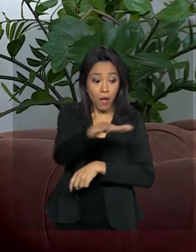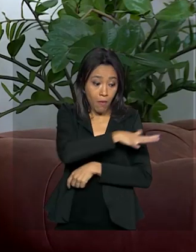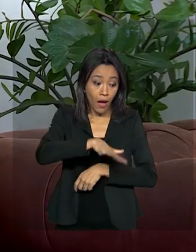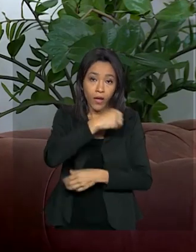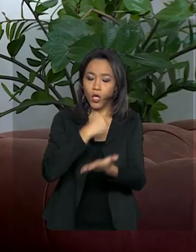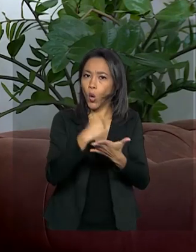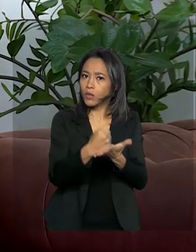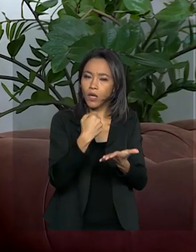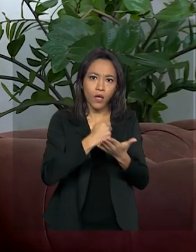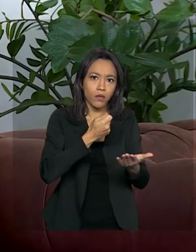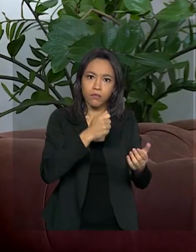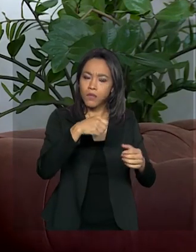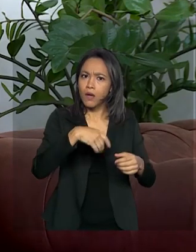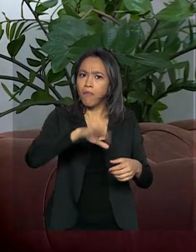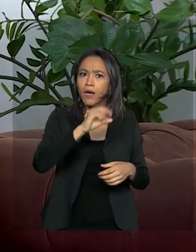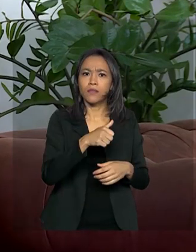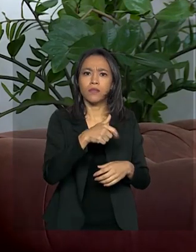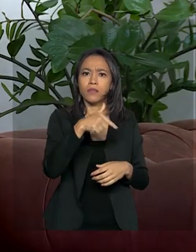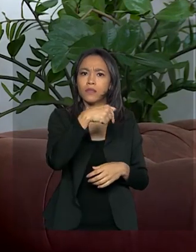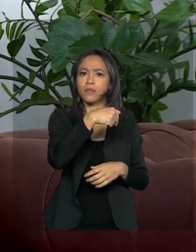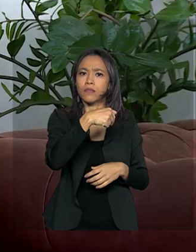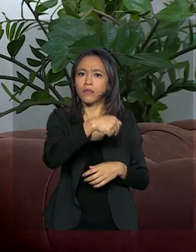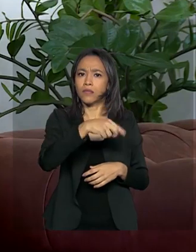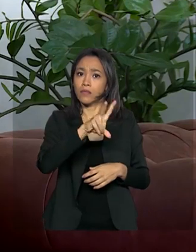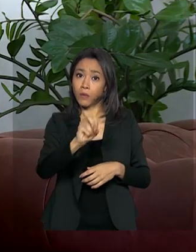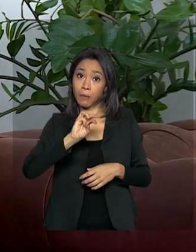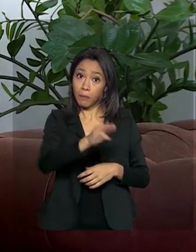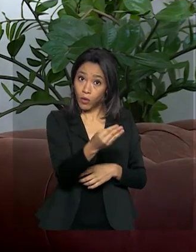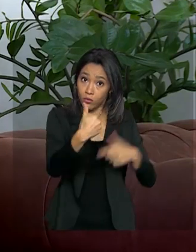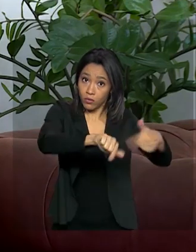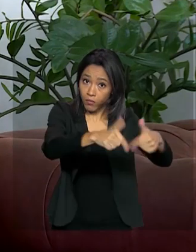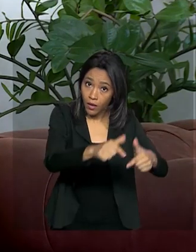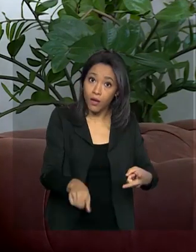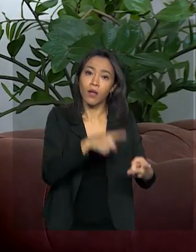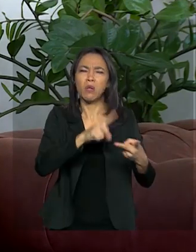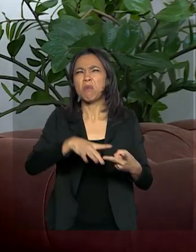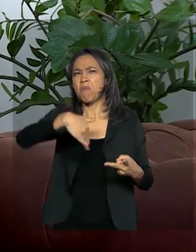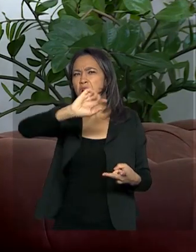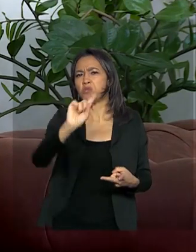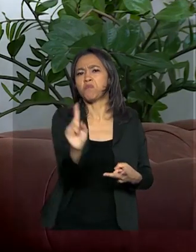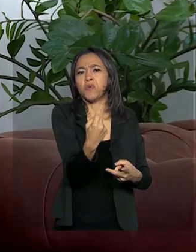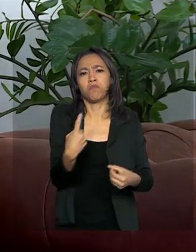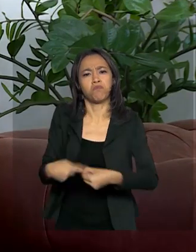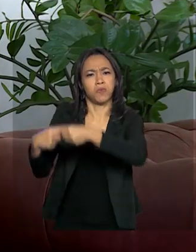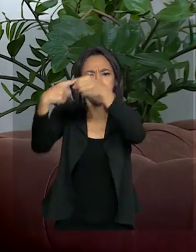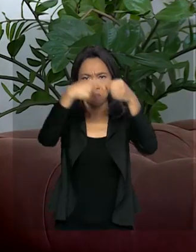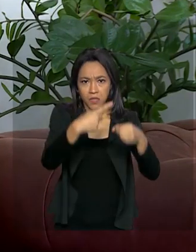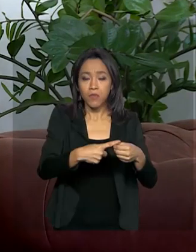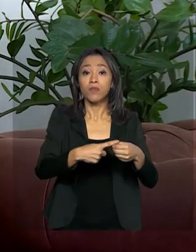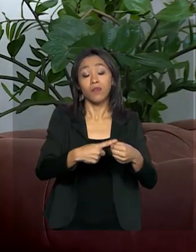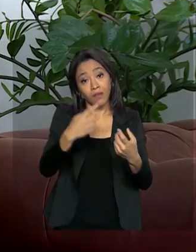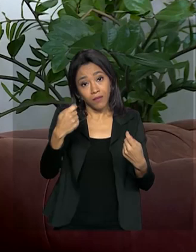são mais de 750 mil empregos diretos são militantes municípios que vivem